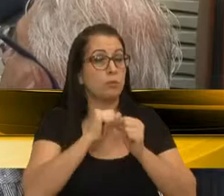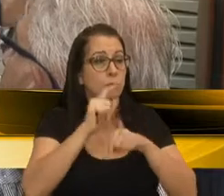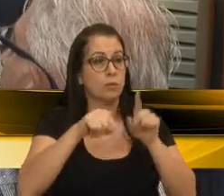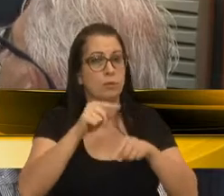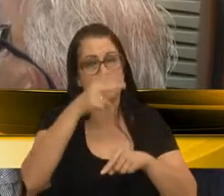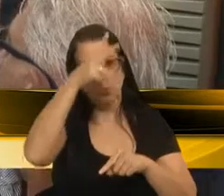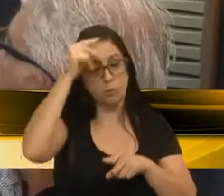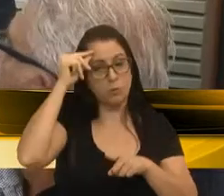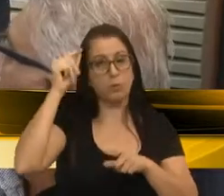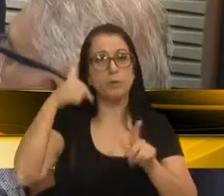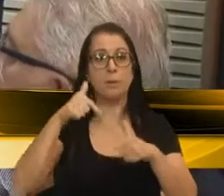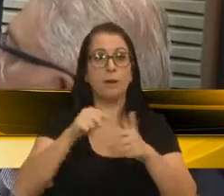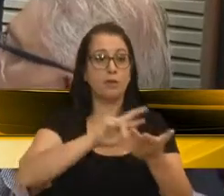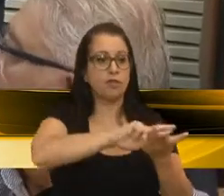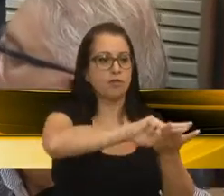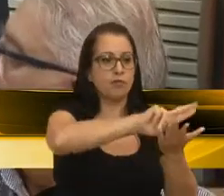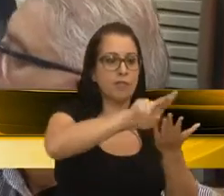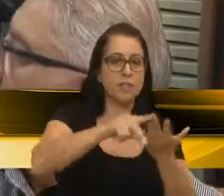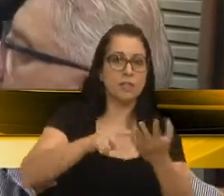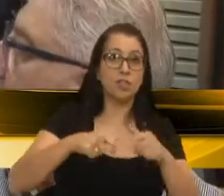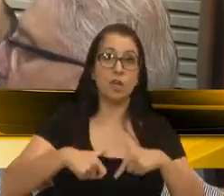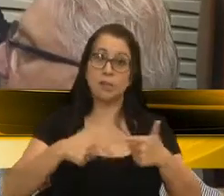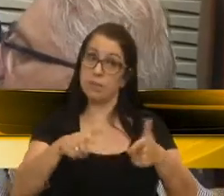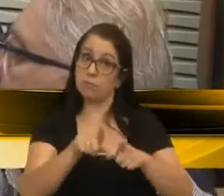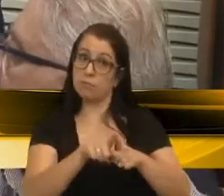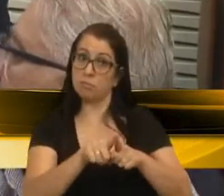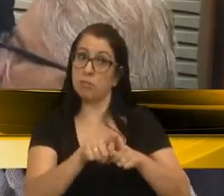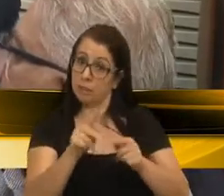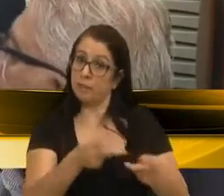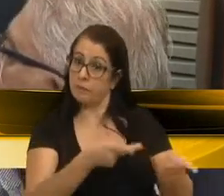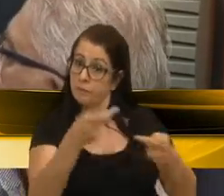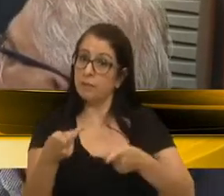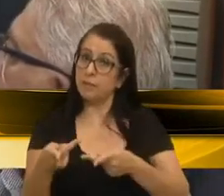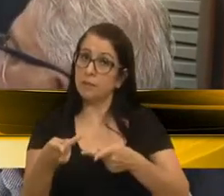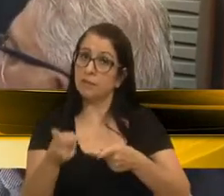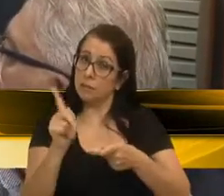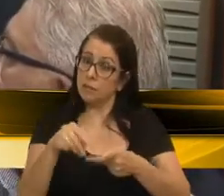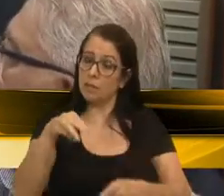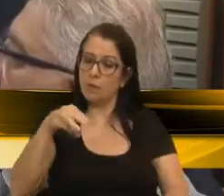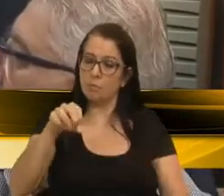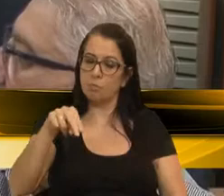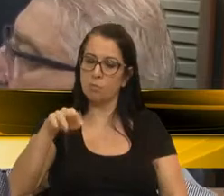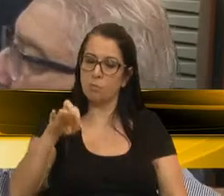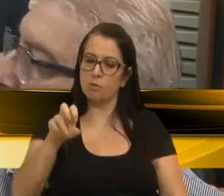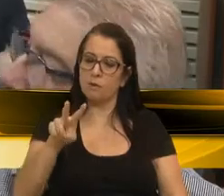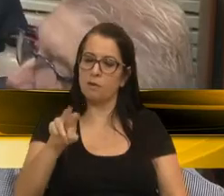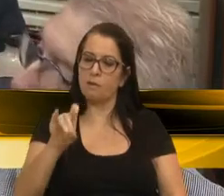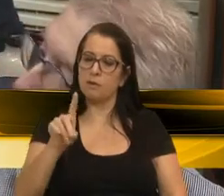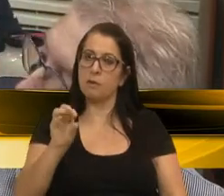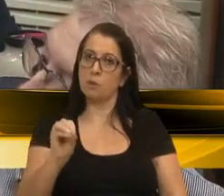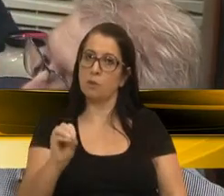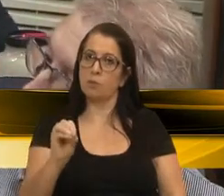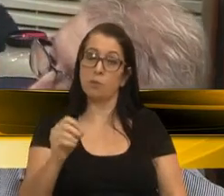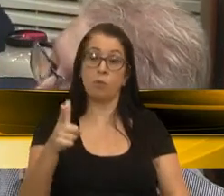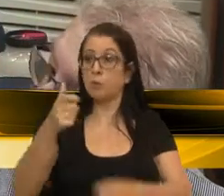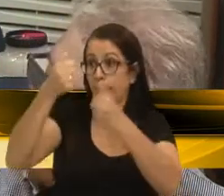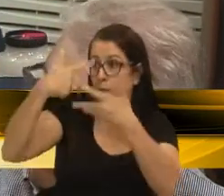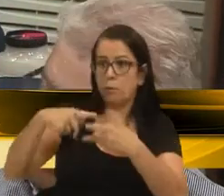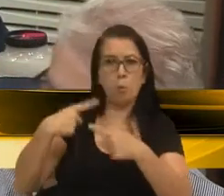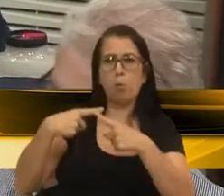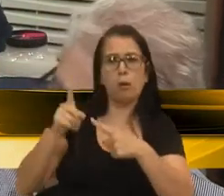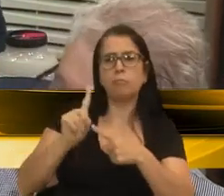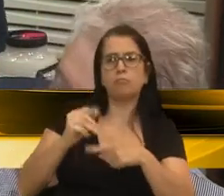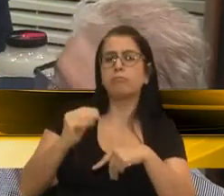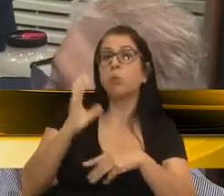públicos que trabalham diferentes formas de ação e que devem ser visitadas assim que é Montevidéu. Então não tem explicação do porquê não